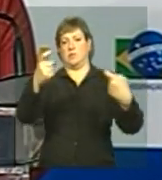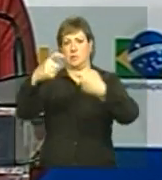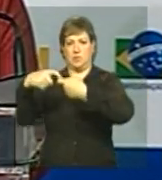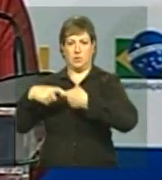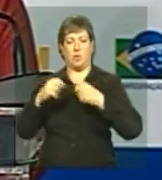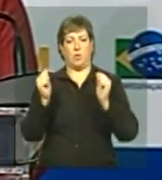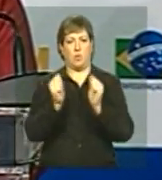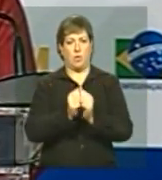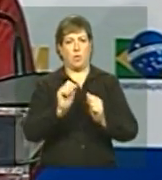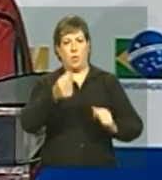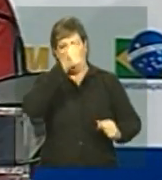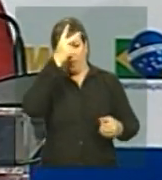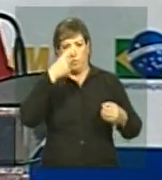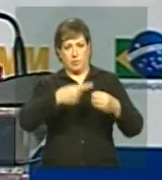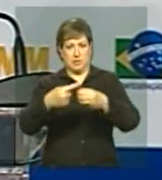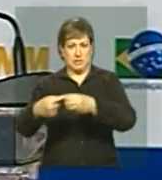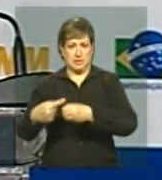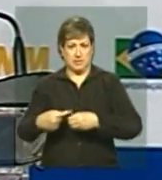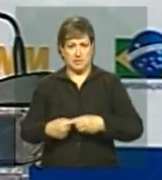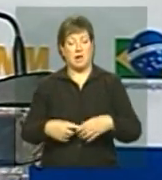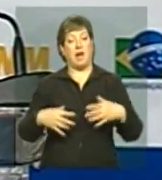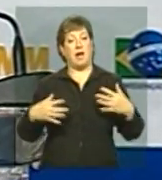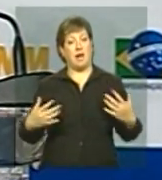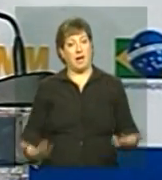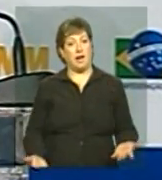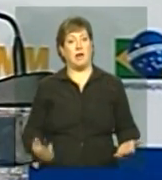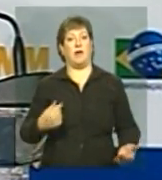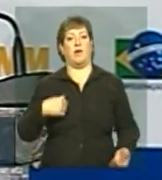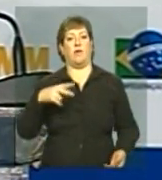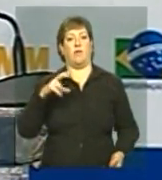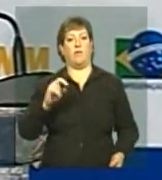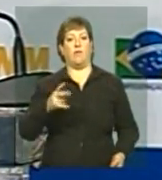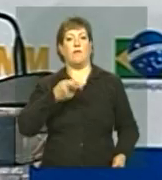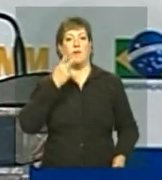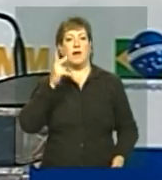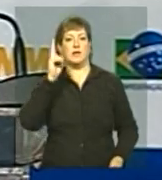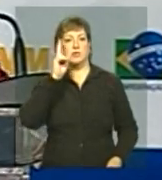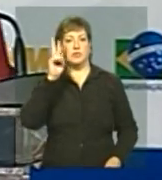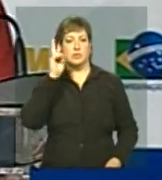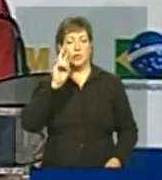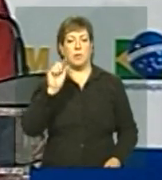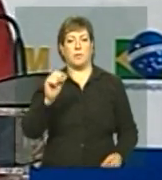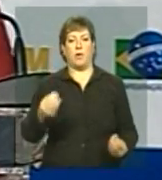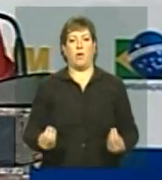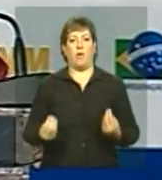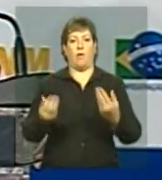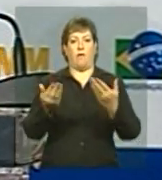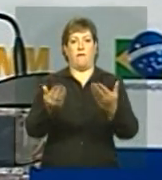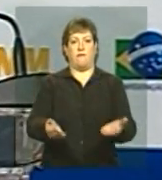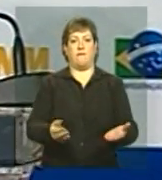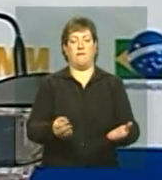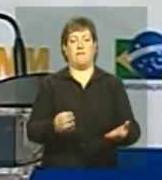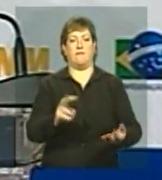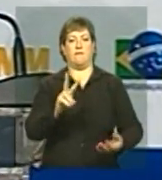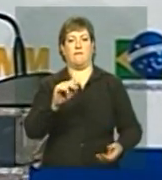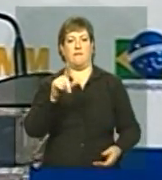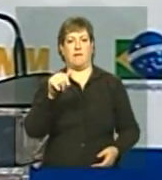com os municípios. E aí eu vou tratar da questão da oferta de vagas em creches. Porque